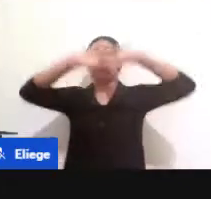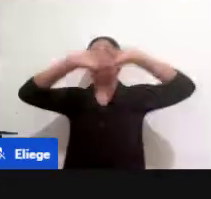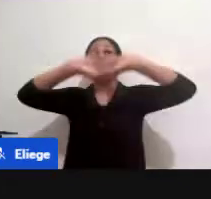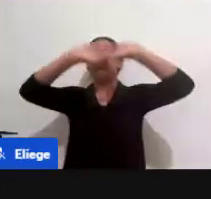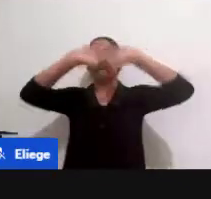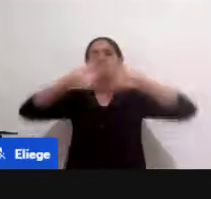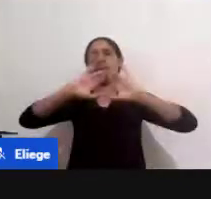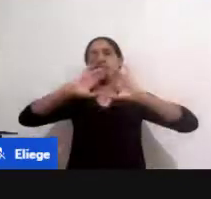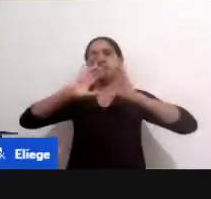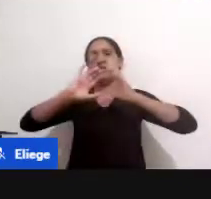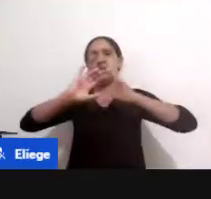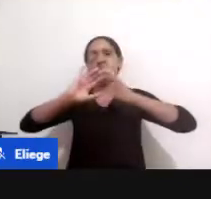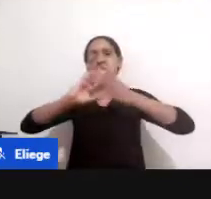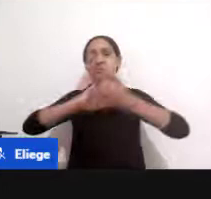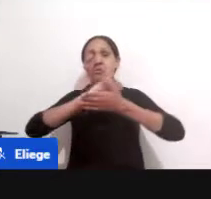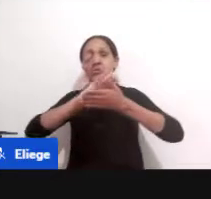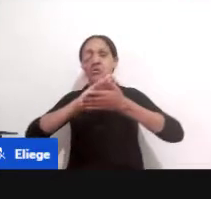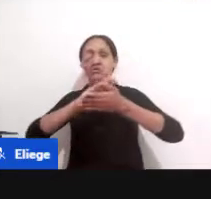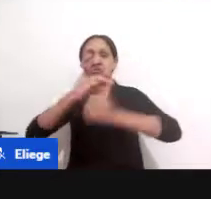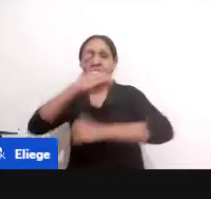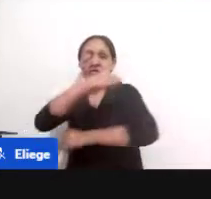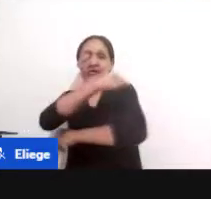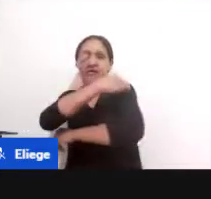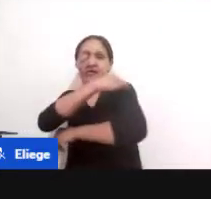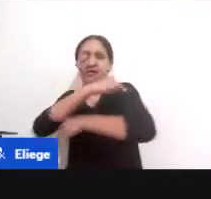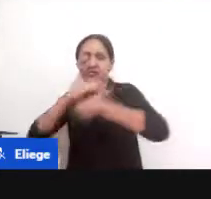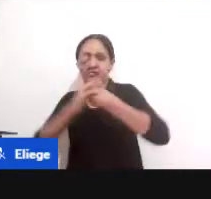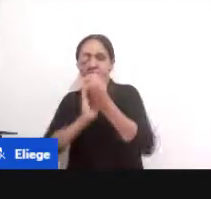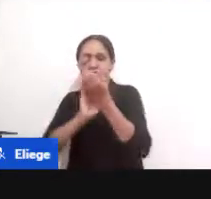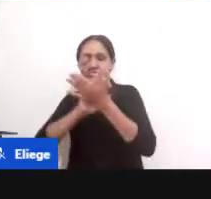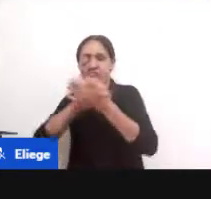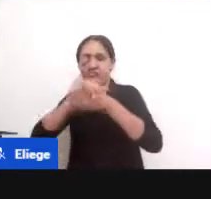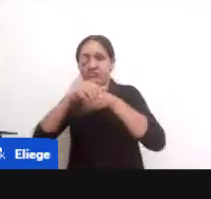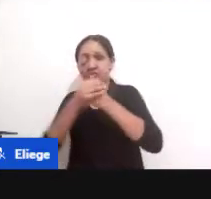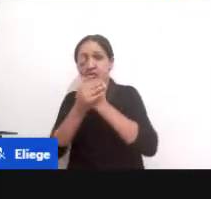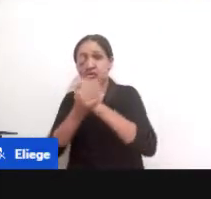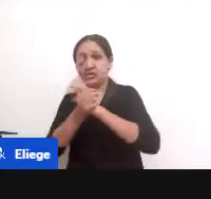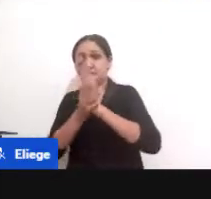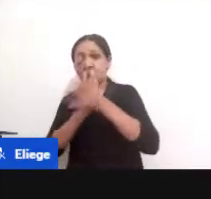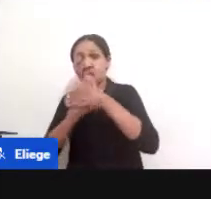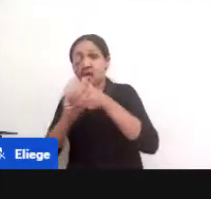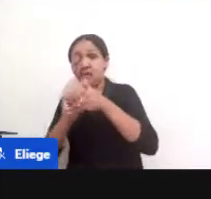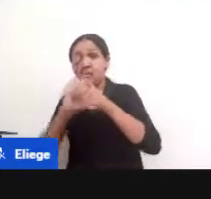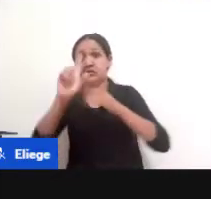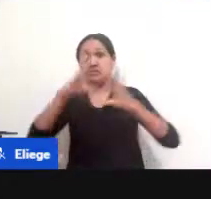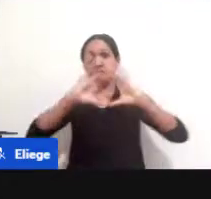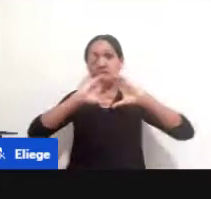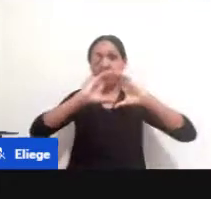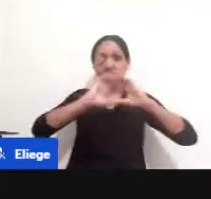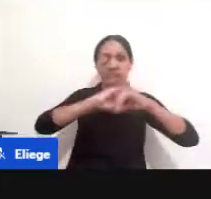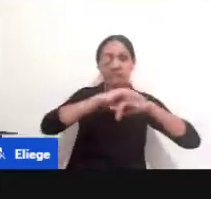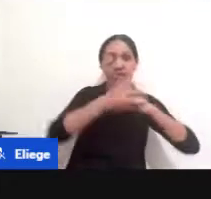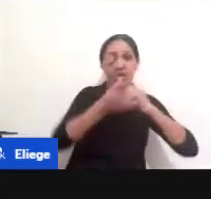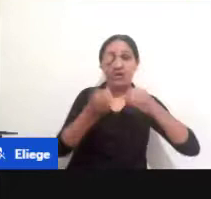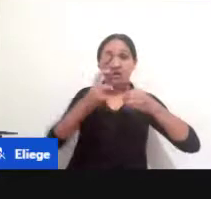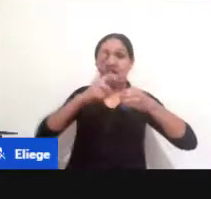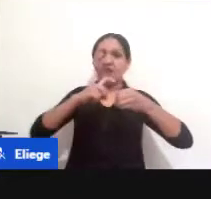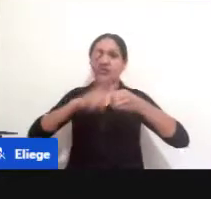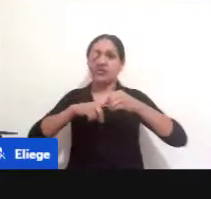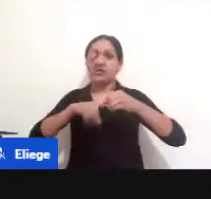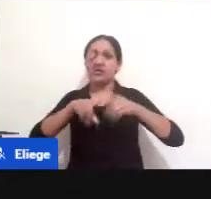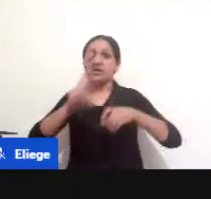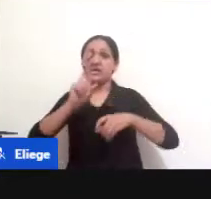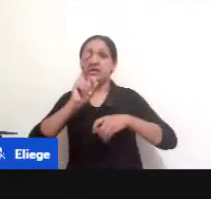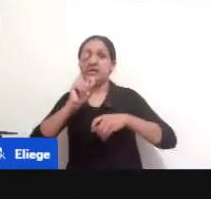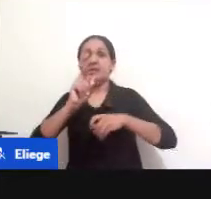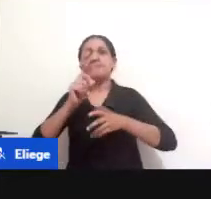passar o álcool, limpar a minha bola. A hora que as 3 voltar, eu mando as outras 3 com essa bola higienizada. Quer dizer, quem vai